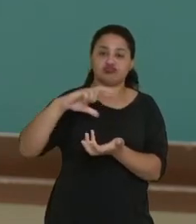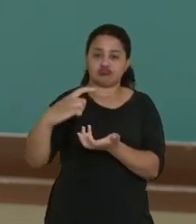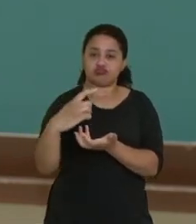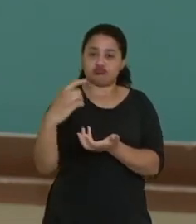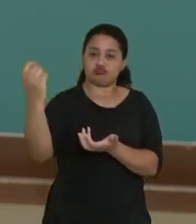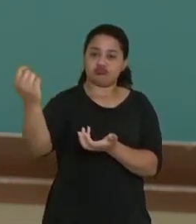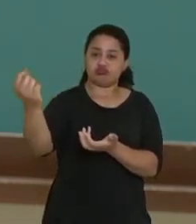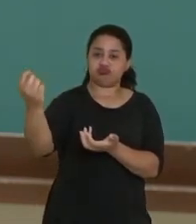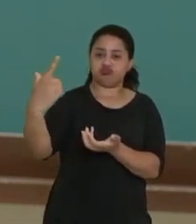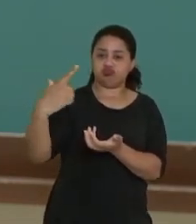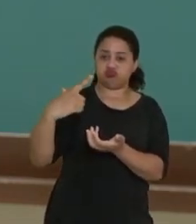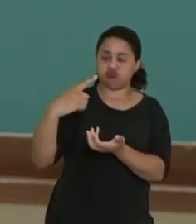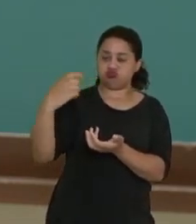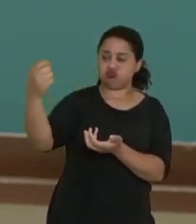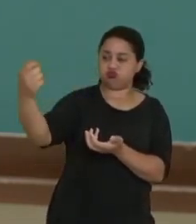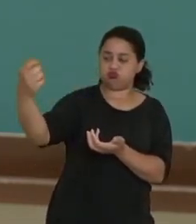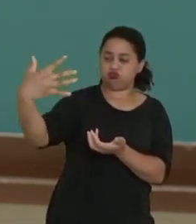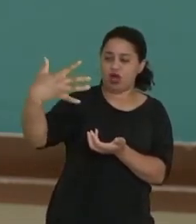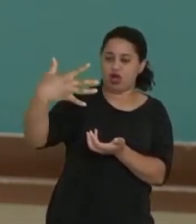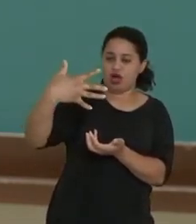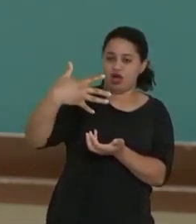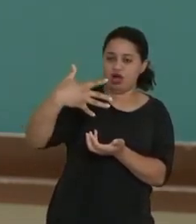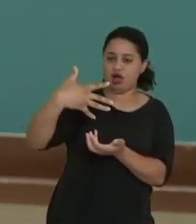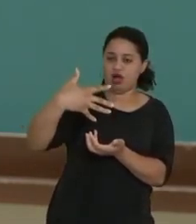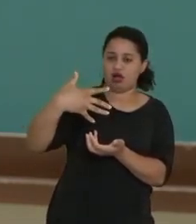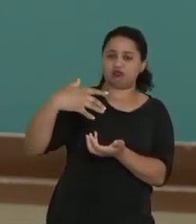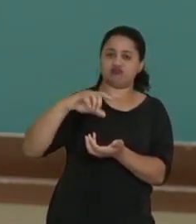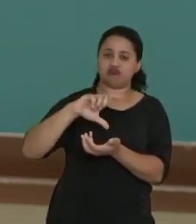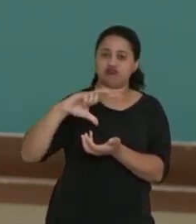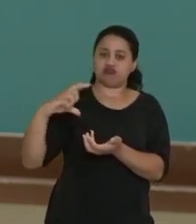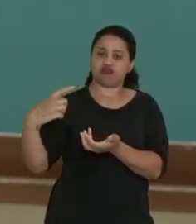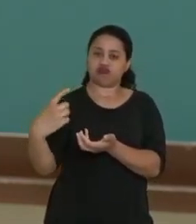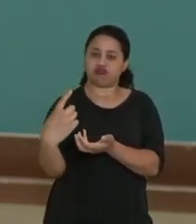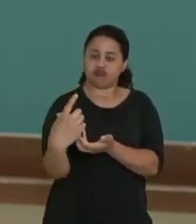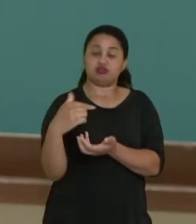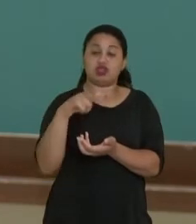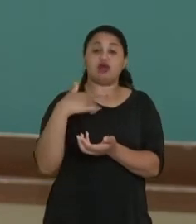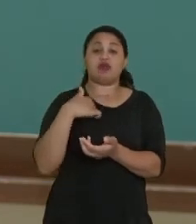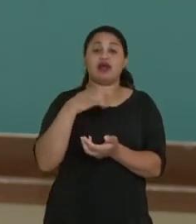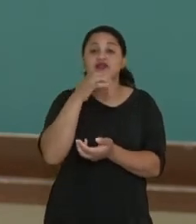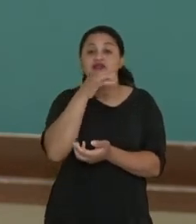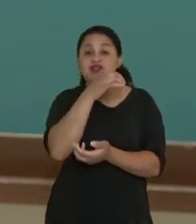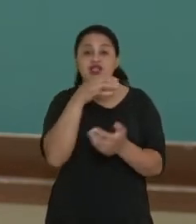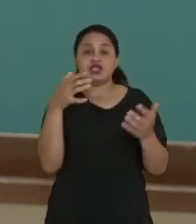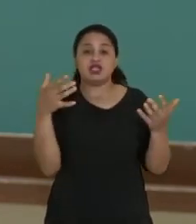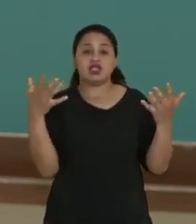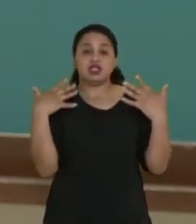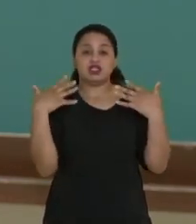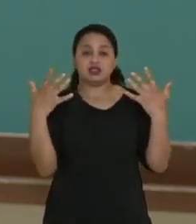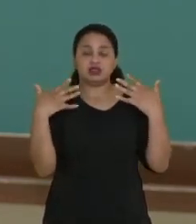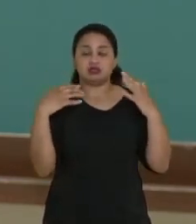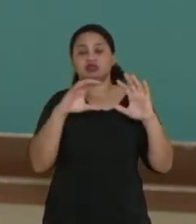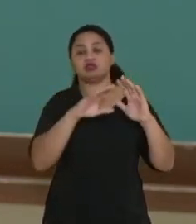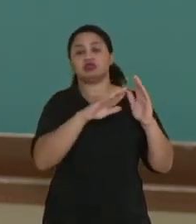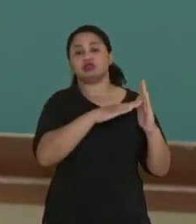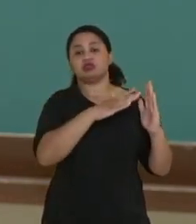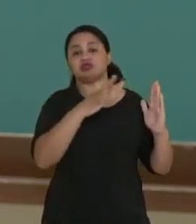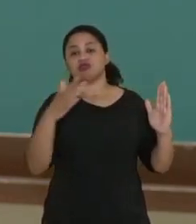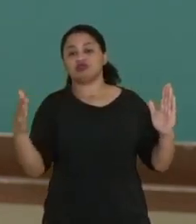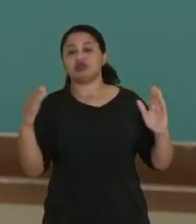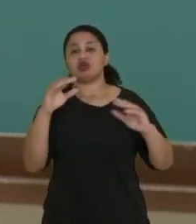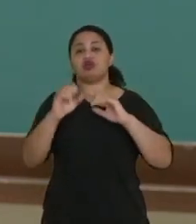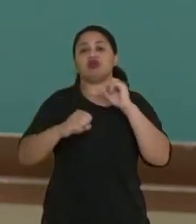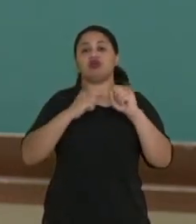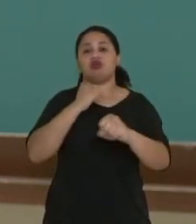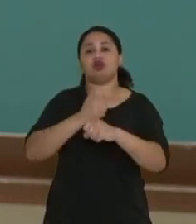maior incidência de radiação solar e essa região aqui vai ser mais aquecida ao longo de todo o